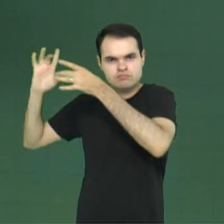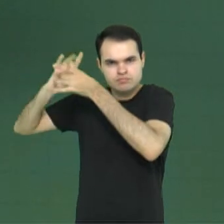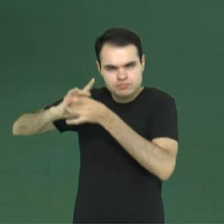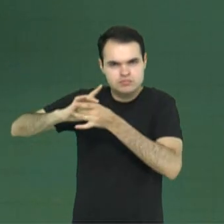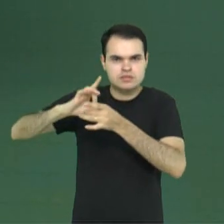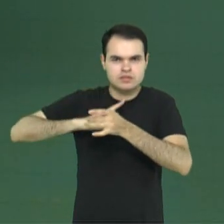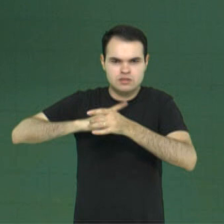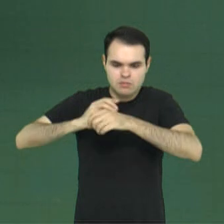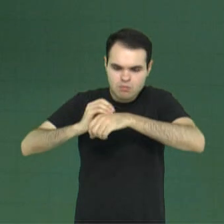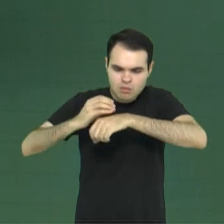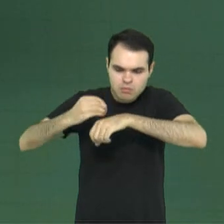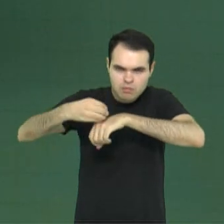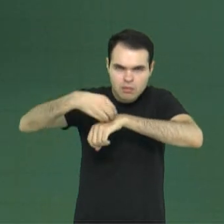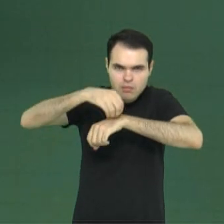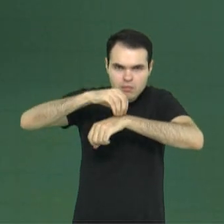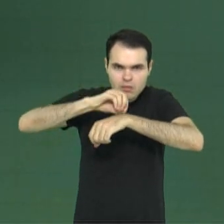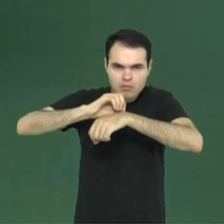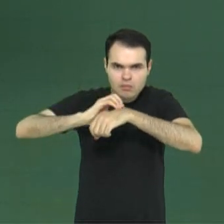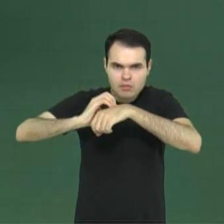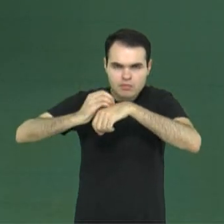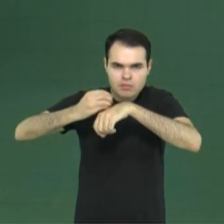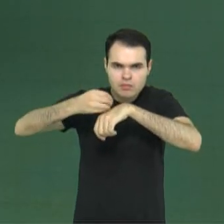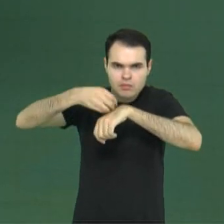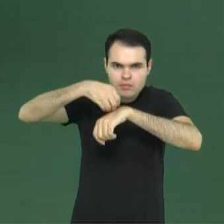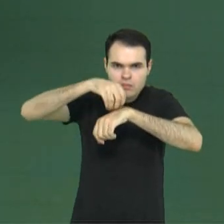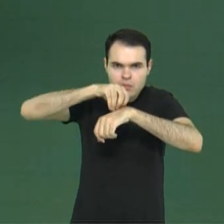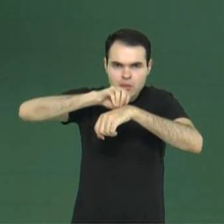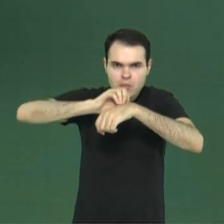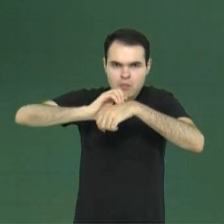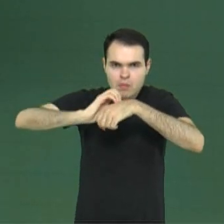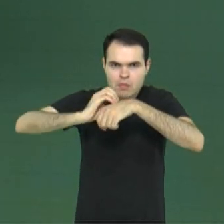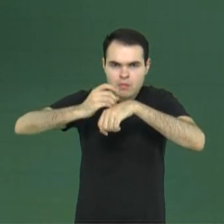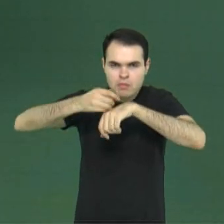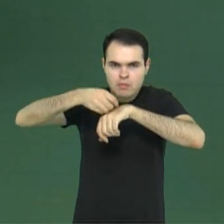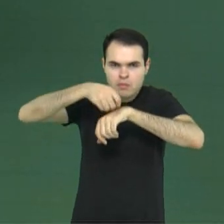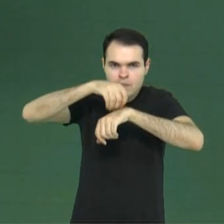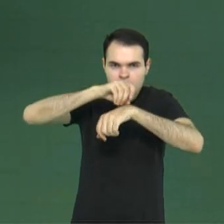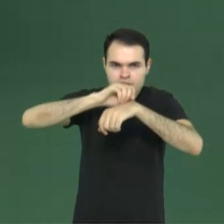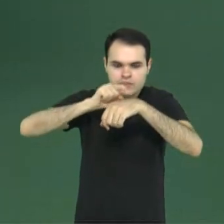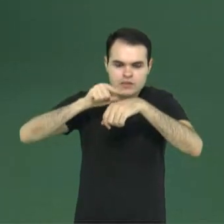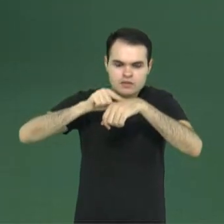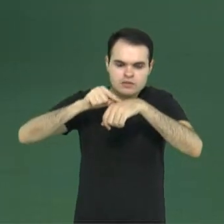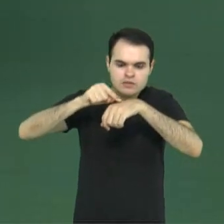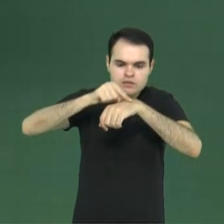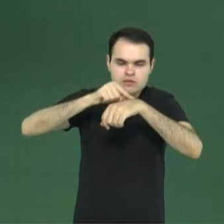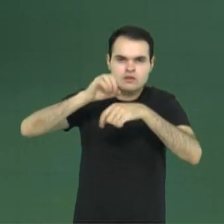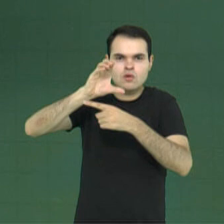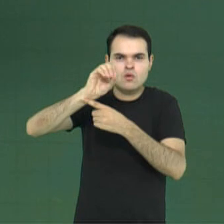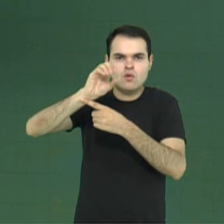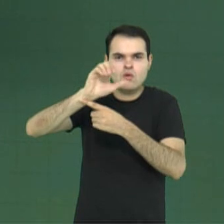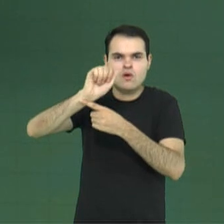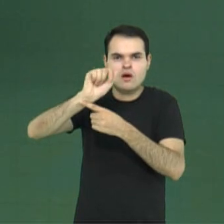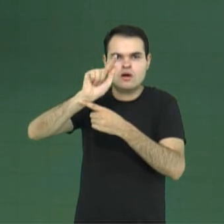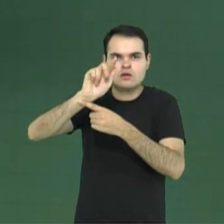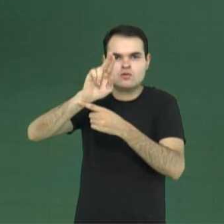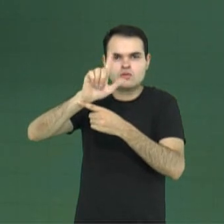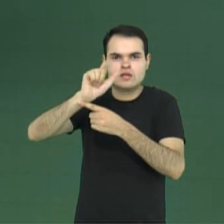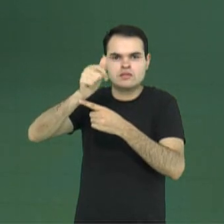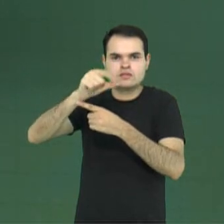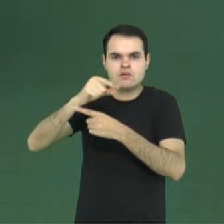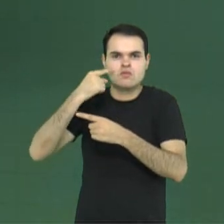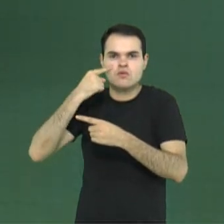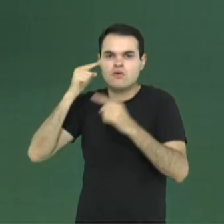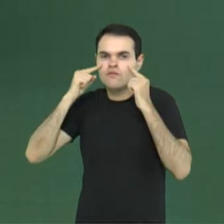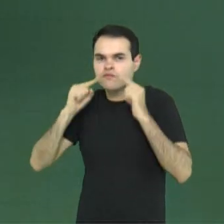os coágulos, tá, no ferimento. Isso a gente chama de cascata de coagulação. Professor, eu quero visualizar isso. Pode mostrar a minha